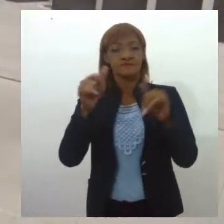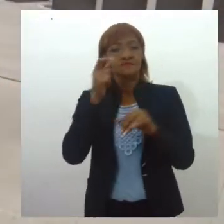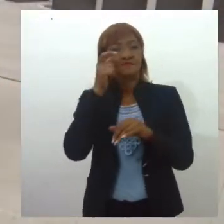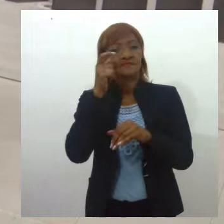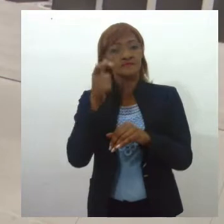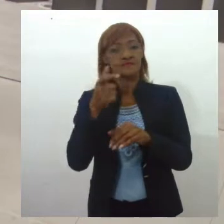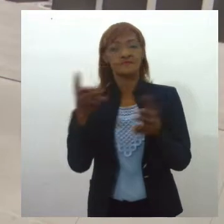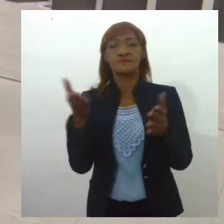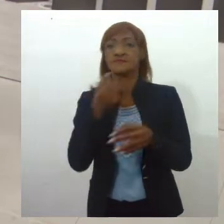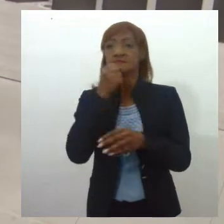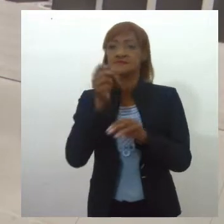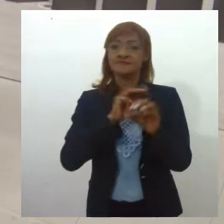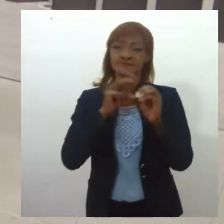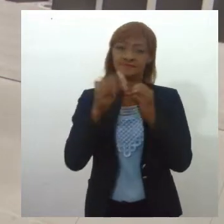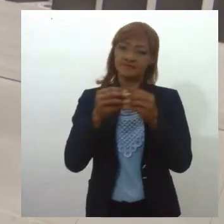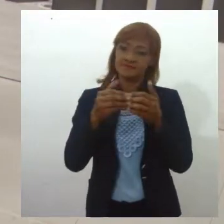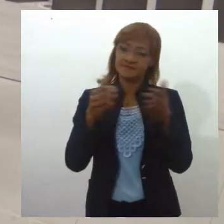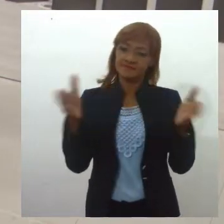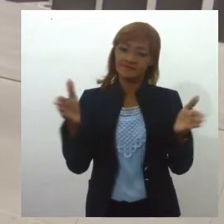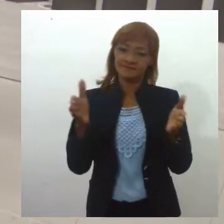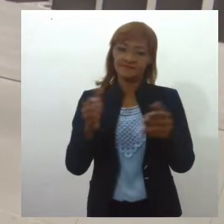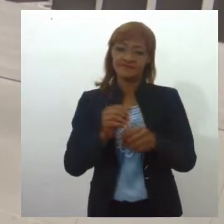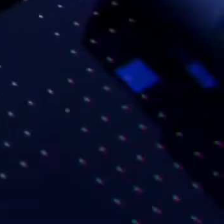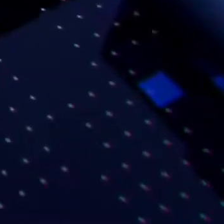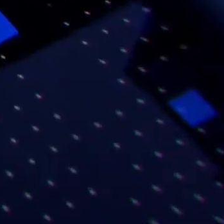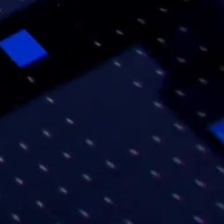partir de agora no Jornal da Lese, que só está começando.